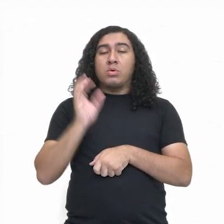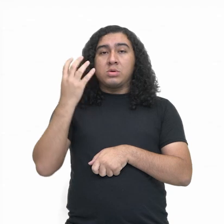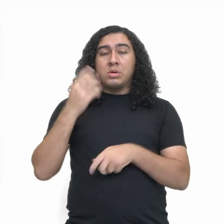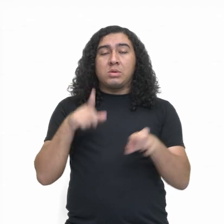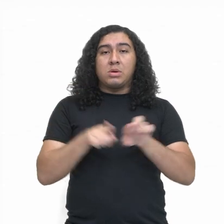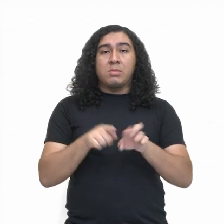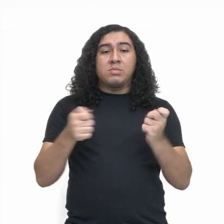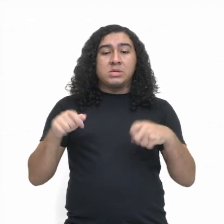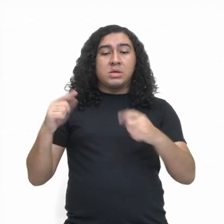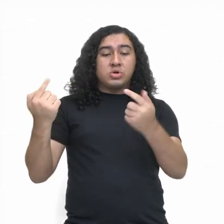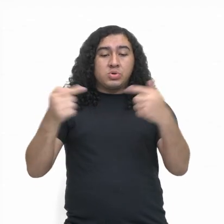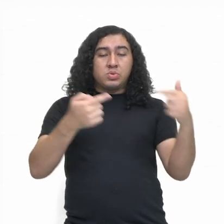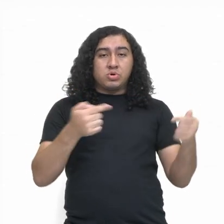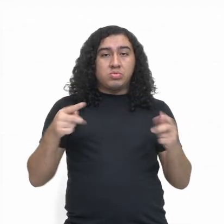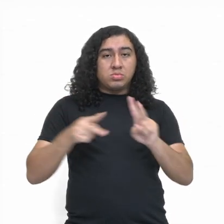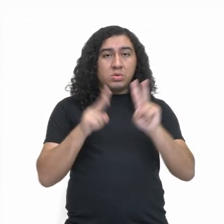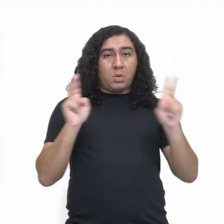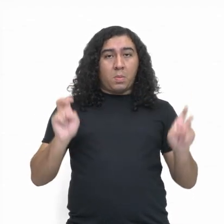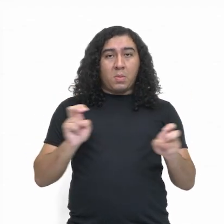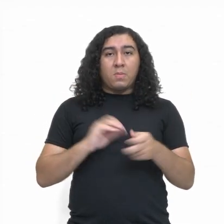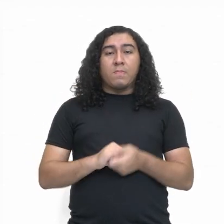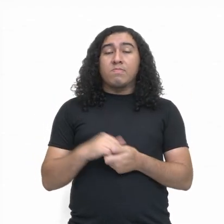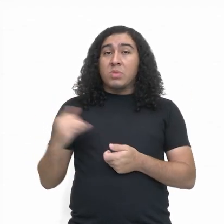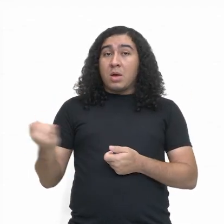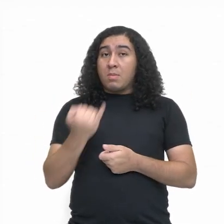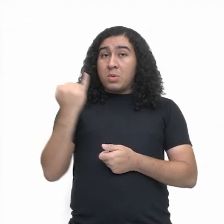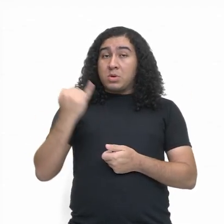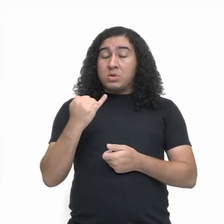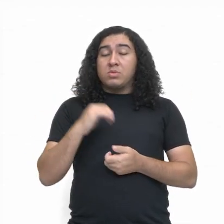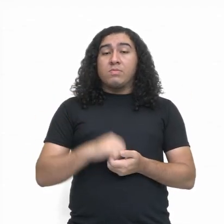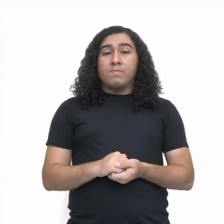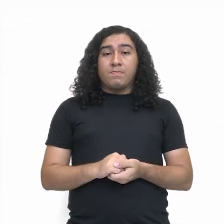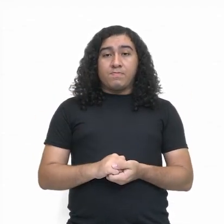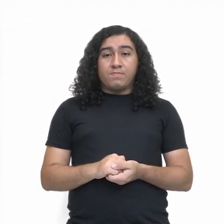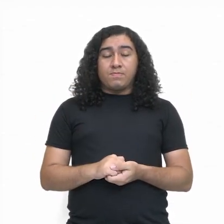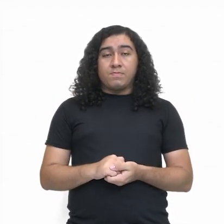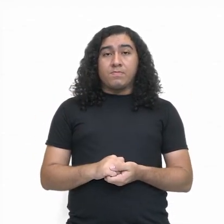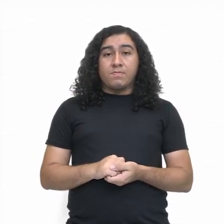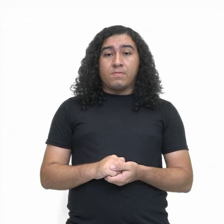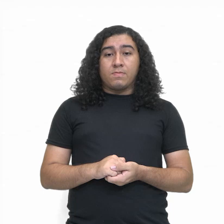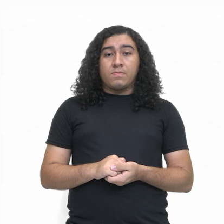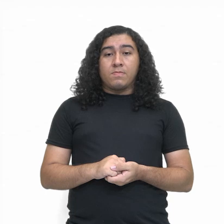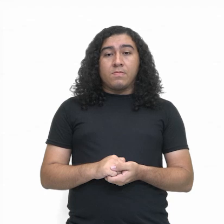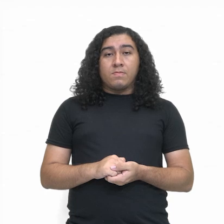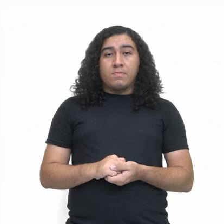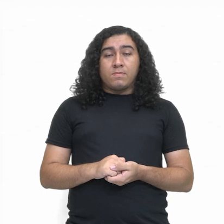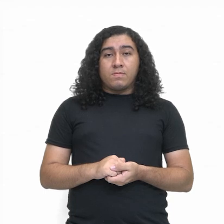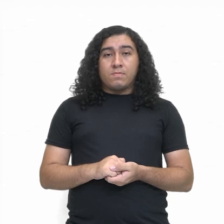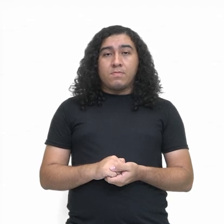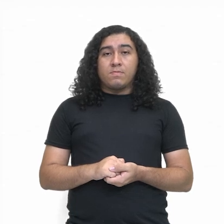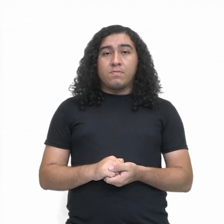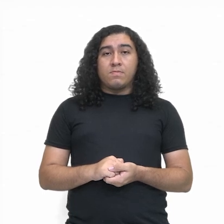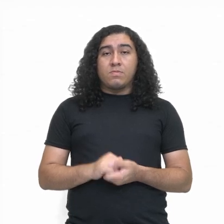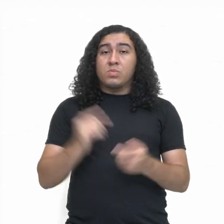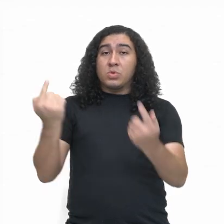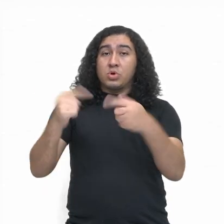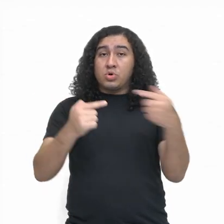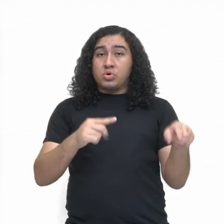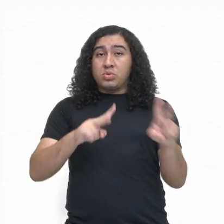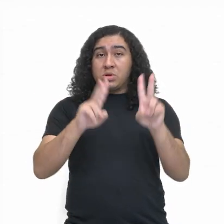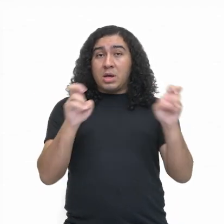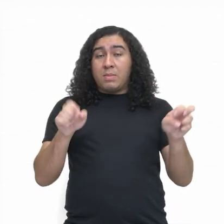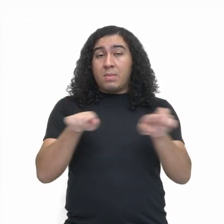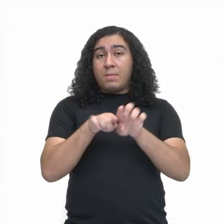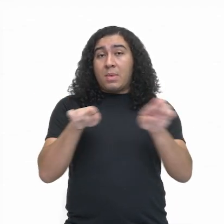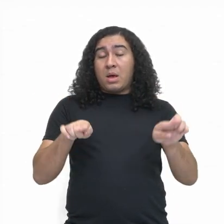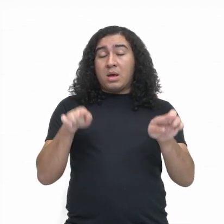tenho que discutir o assunto. Isso é muito importante, eu tenho que discutir o assunto, mas de uma maneira sadia, né? E